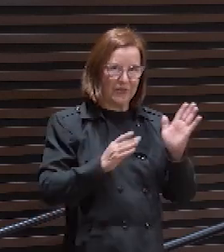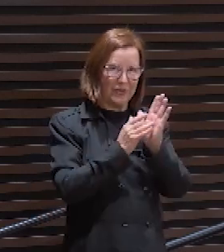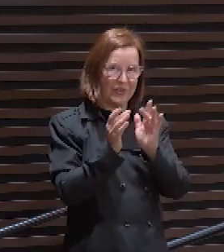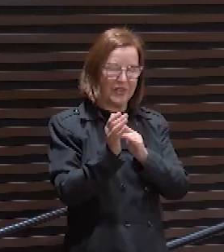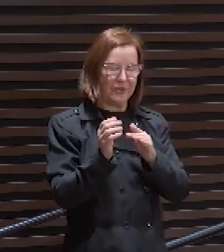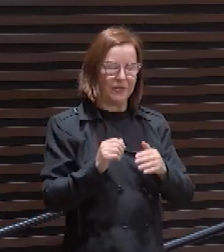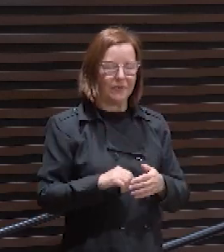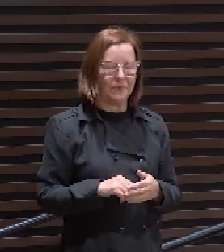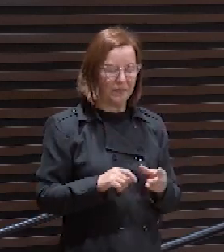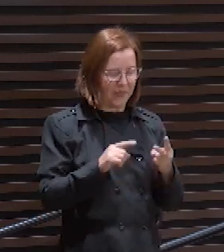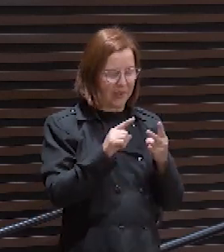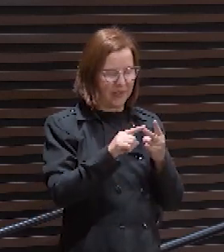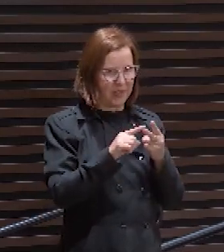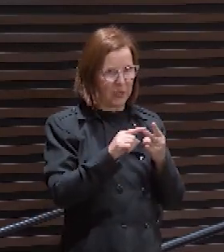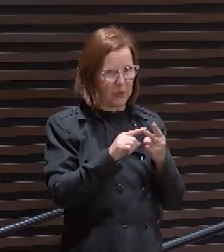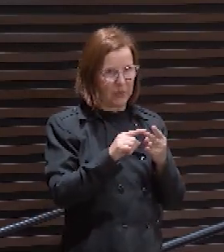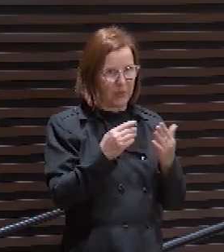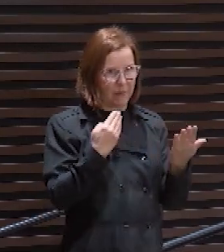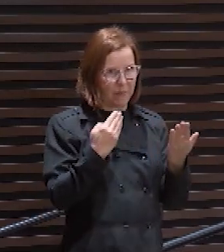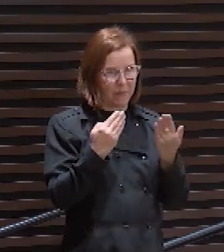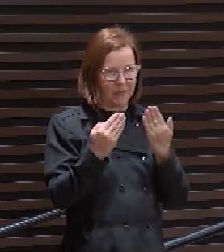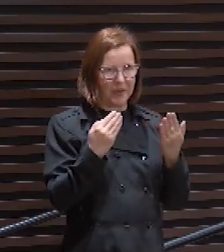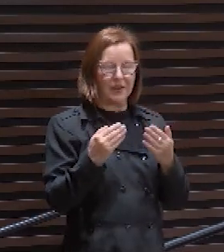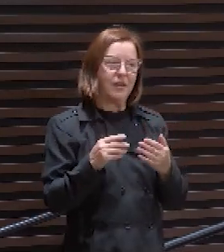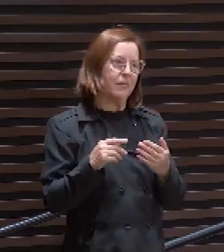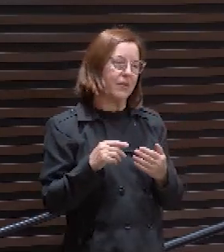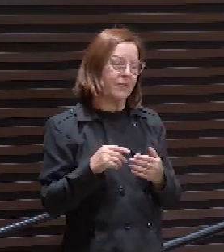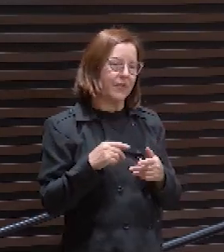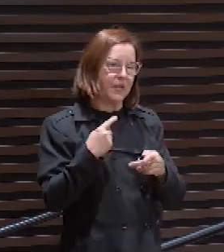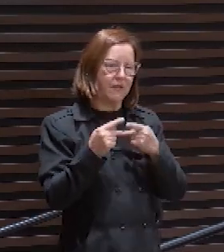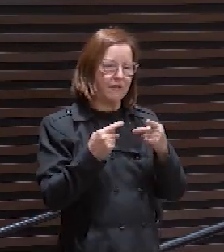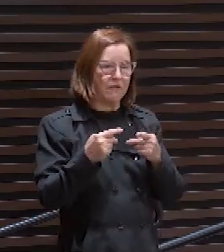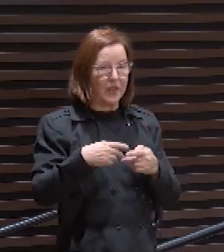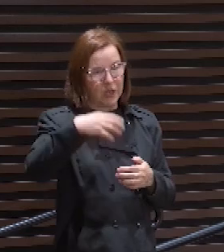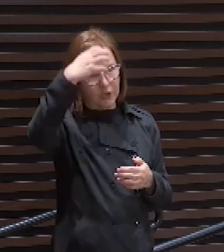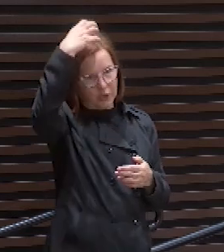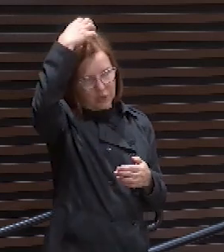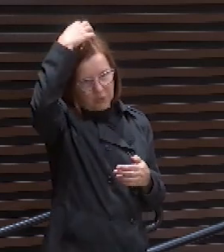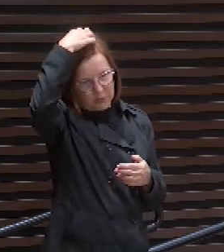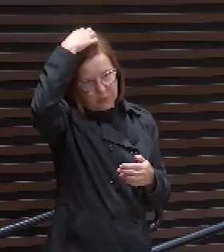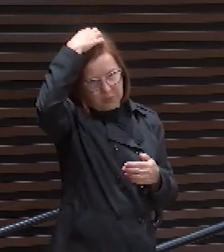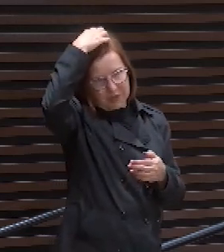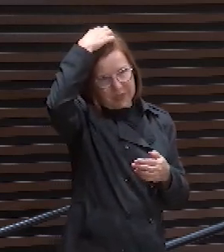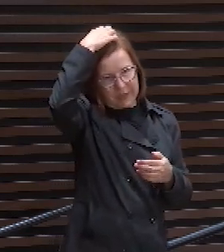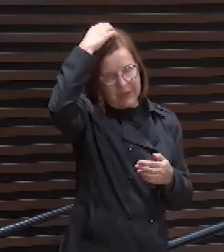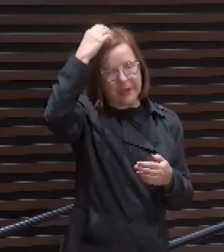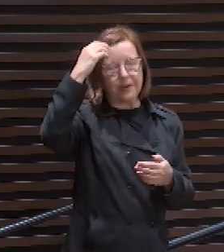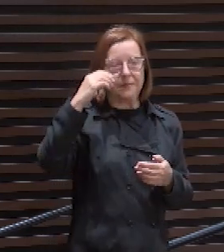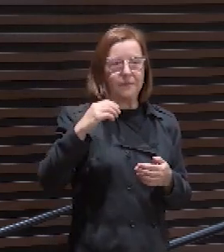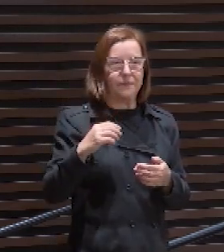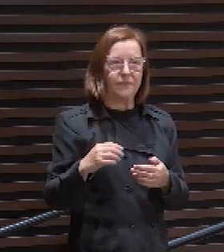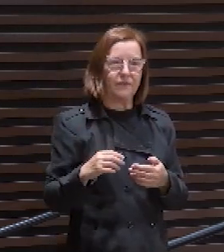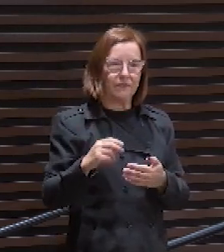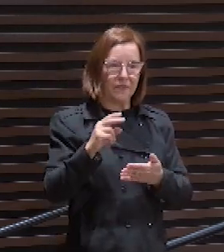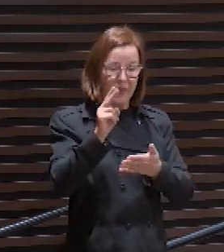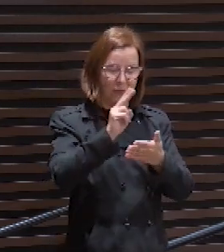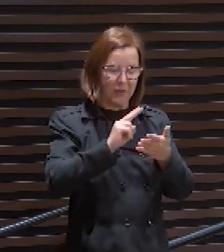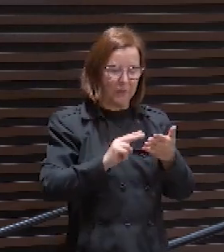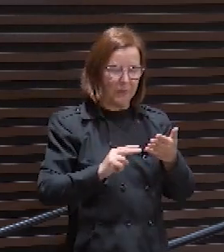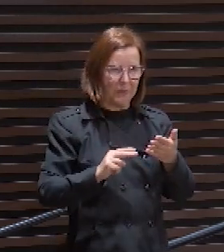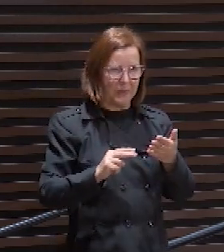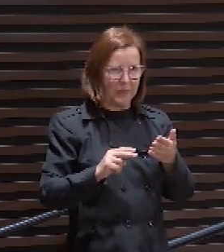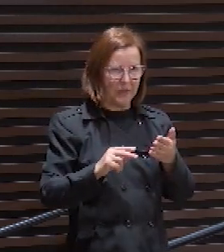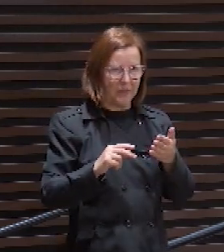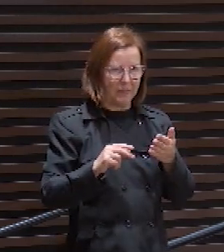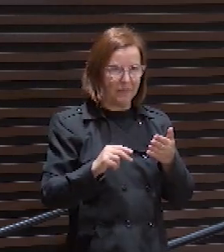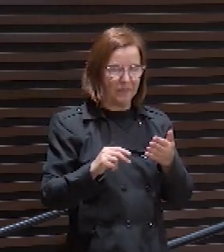segunda parábola trata sobre um rei que não está na mesma posição do construtor. Vamos ler a parábola aqui, eu não coloquei no boletim,